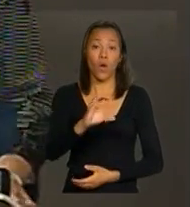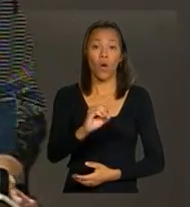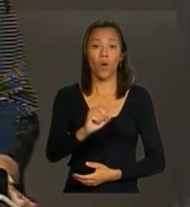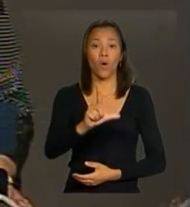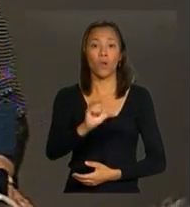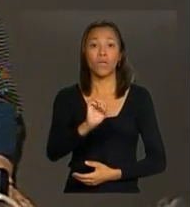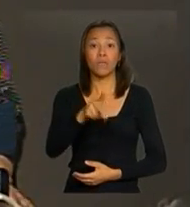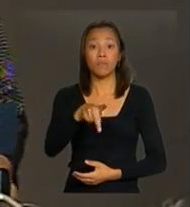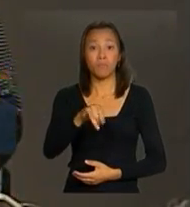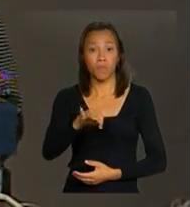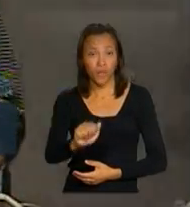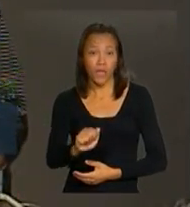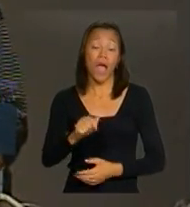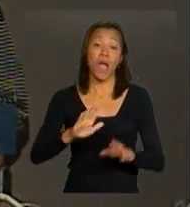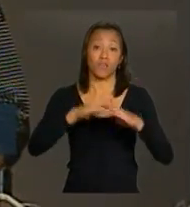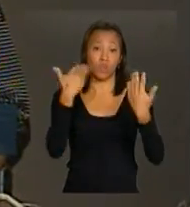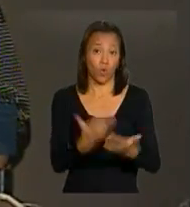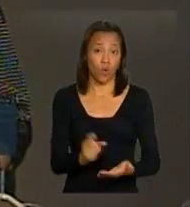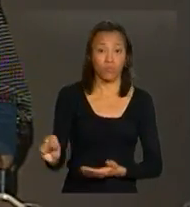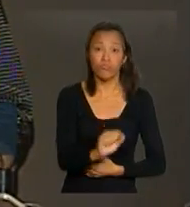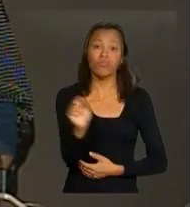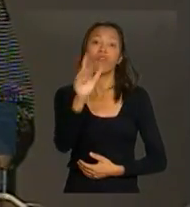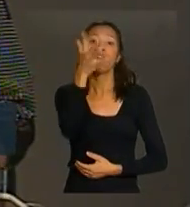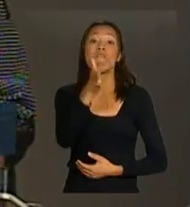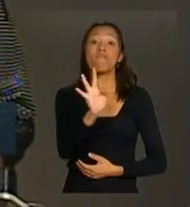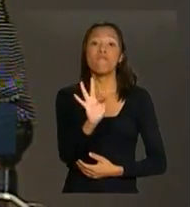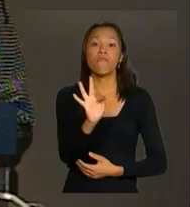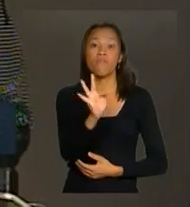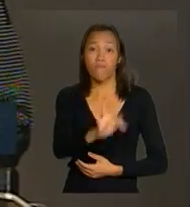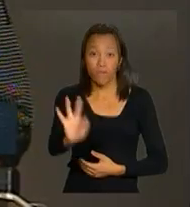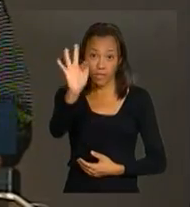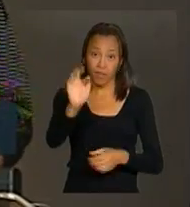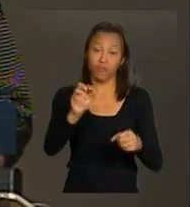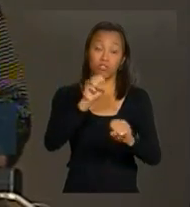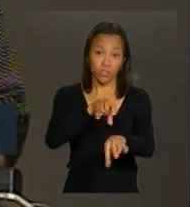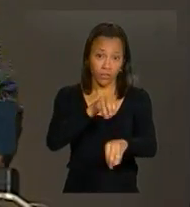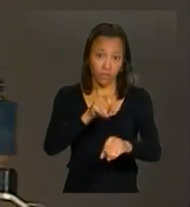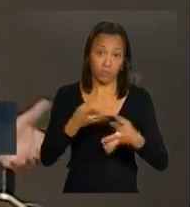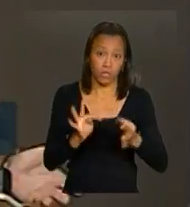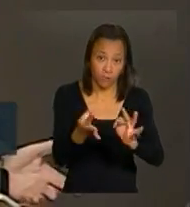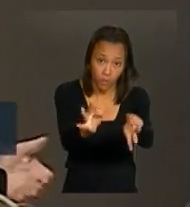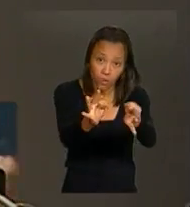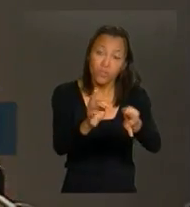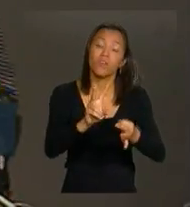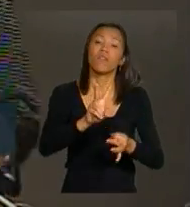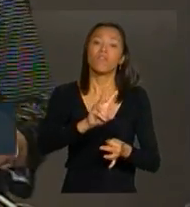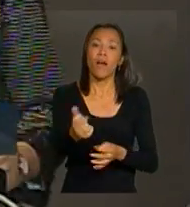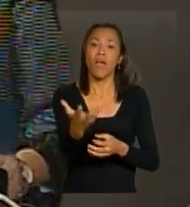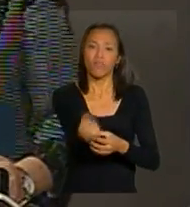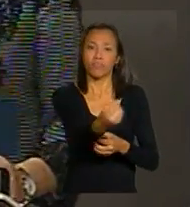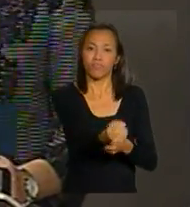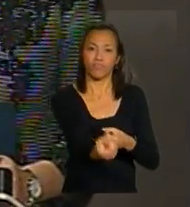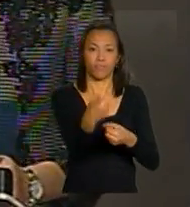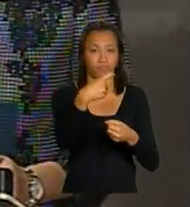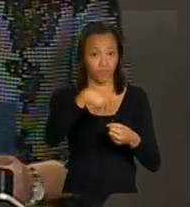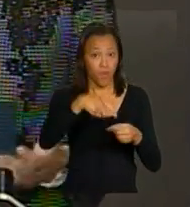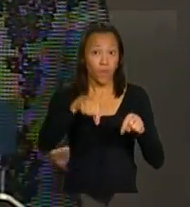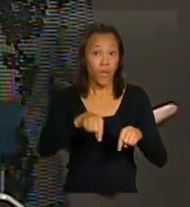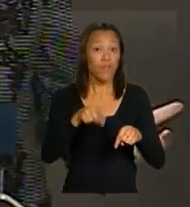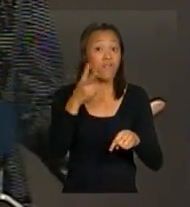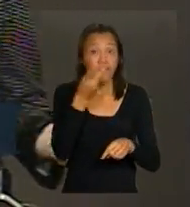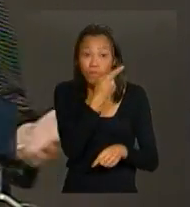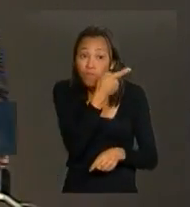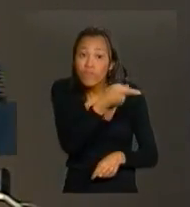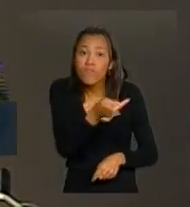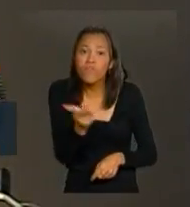escolas federais de ensino técnico e tecnológico, elas passam também a participar das exposições, o que